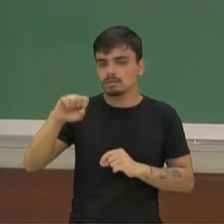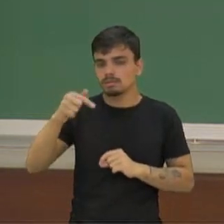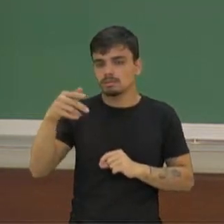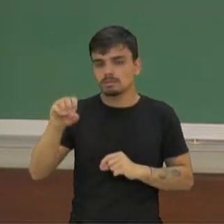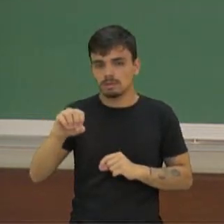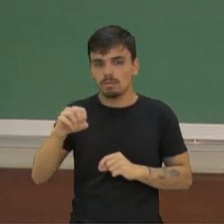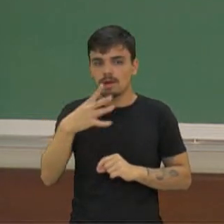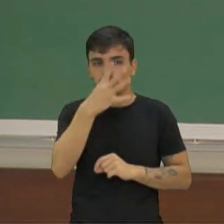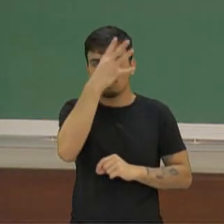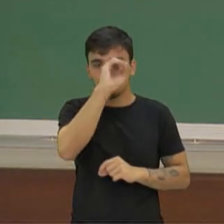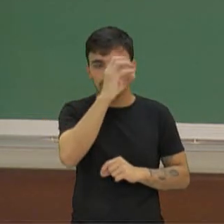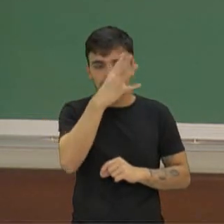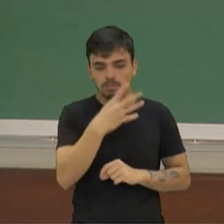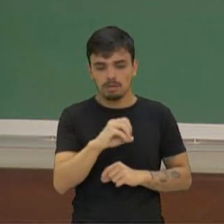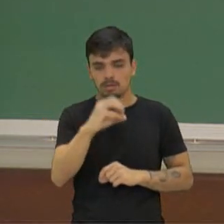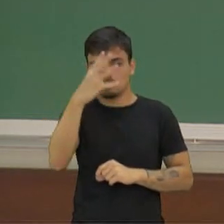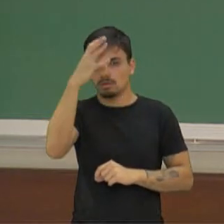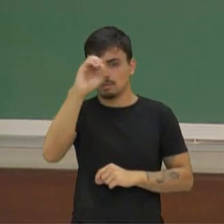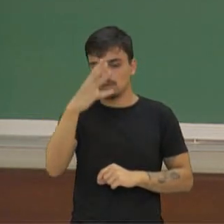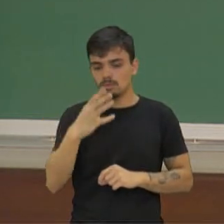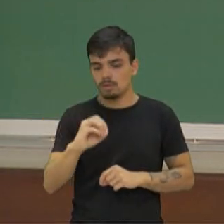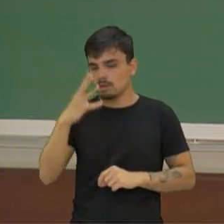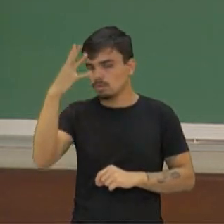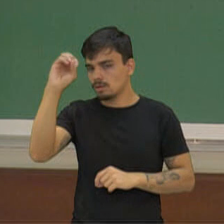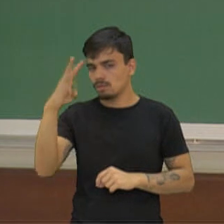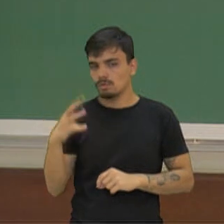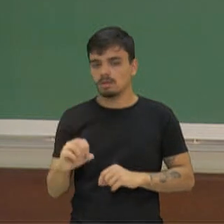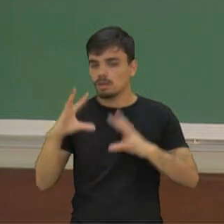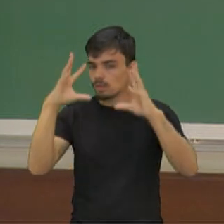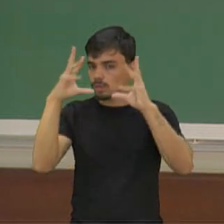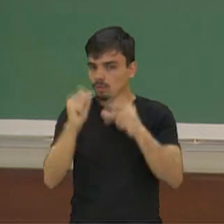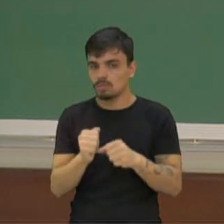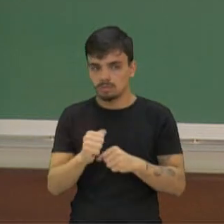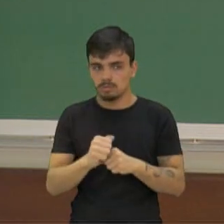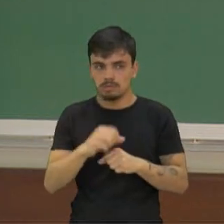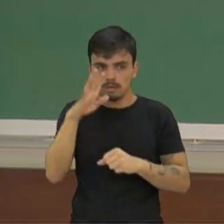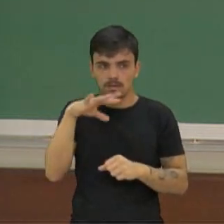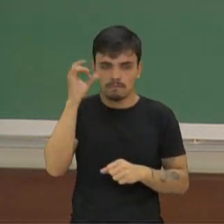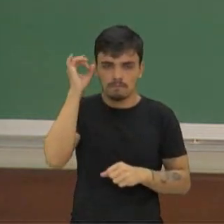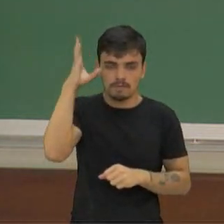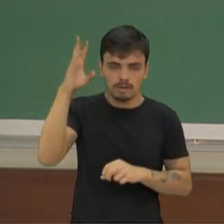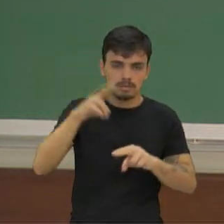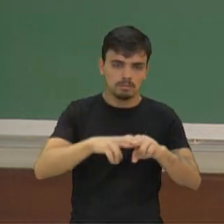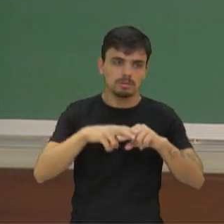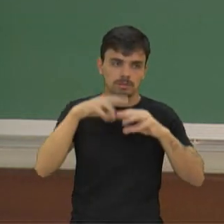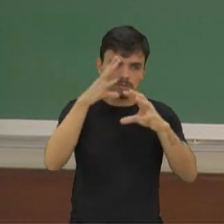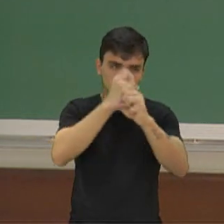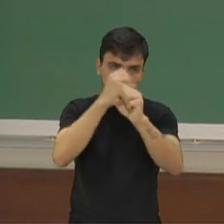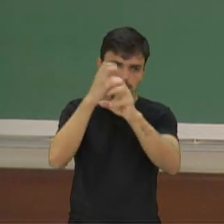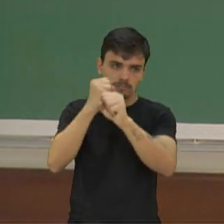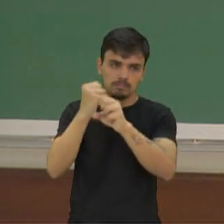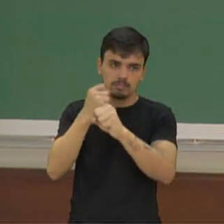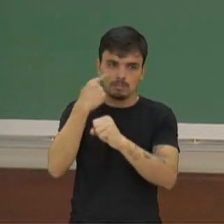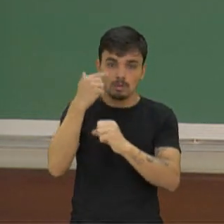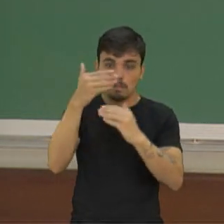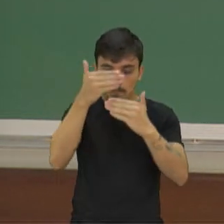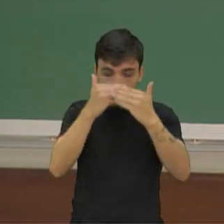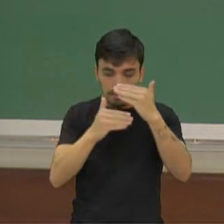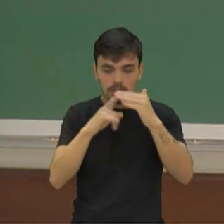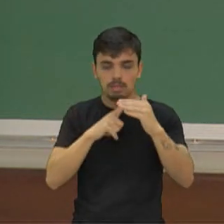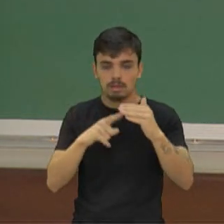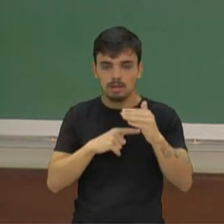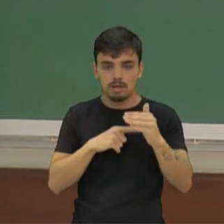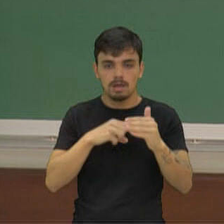em todos. Então, aqui fica muito fácil. A soma de cada malha, aqui tem uma malha, aqui tem uma outra malha, aqui outra